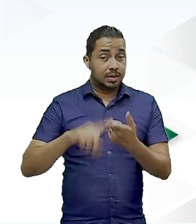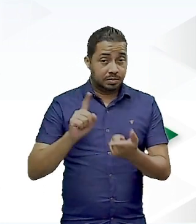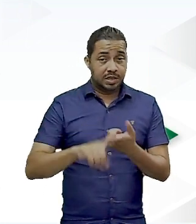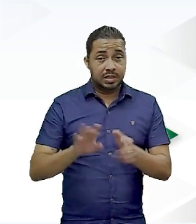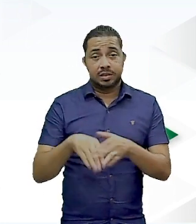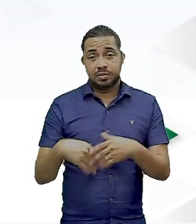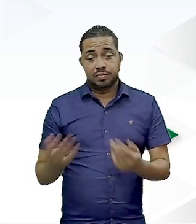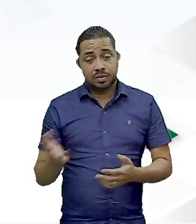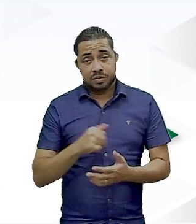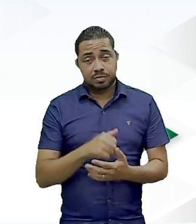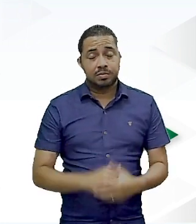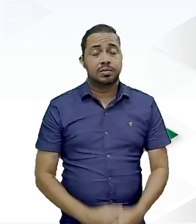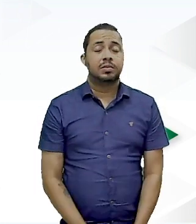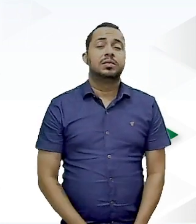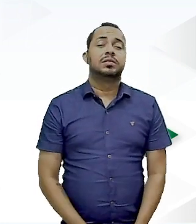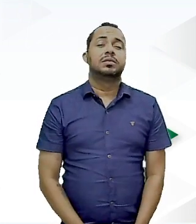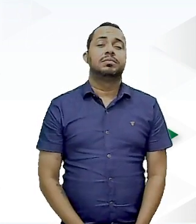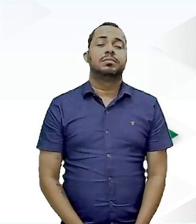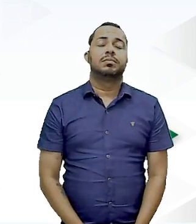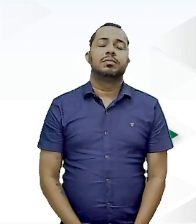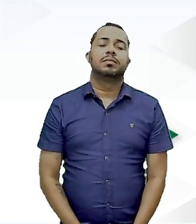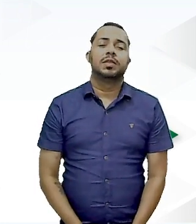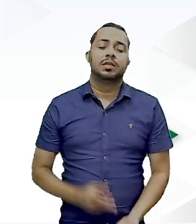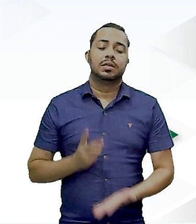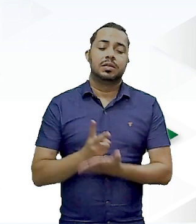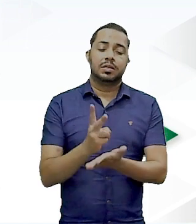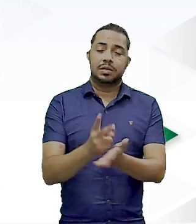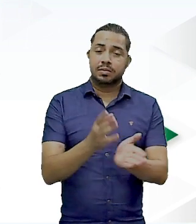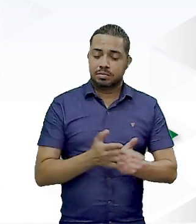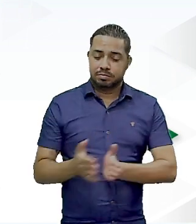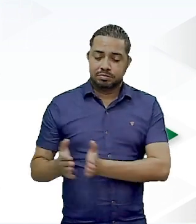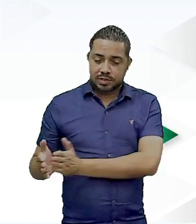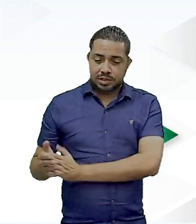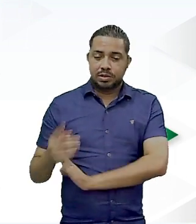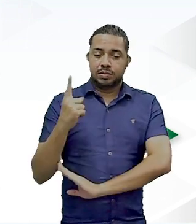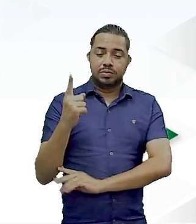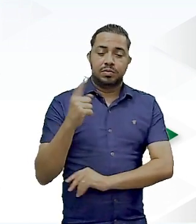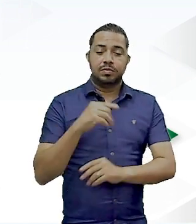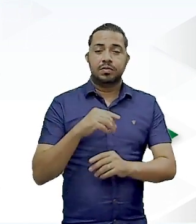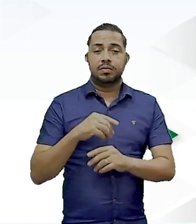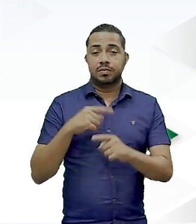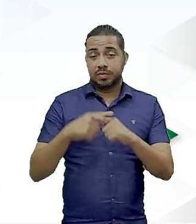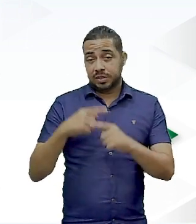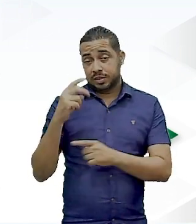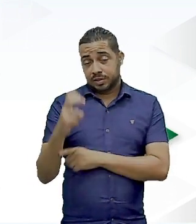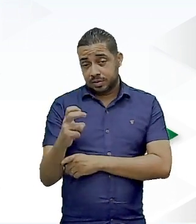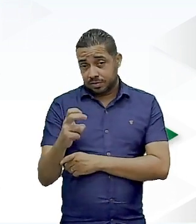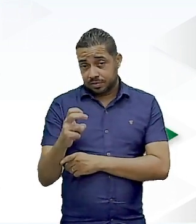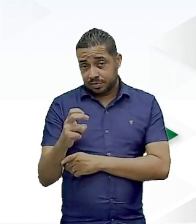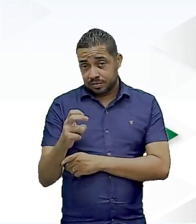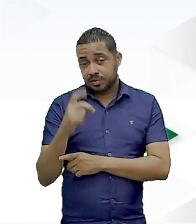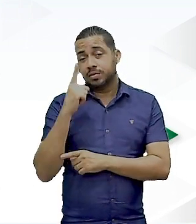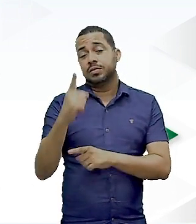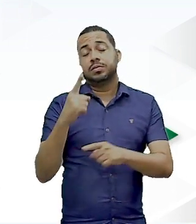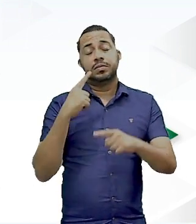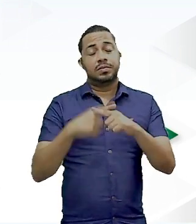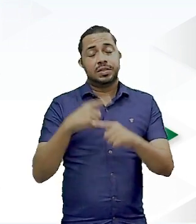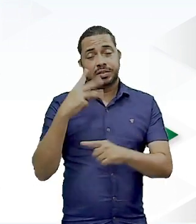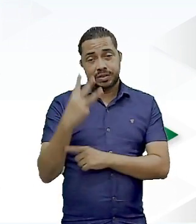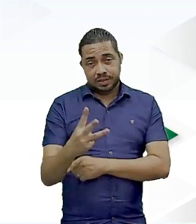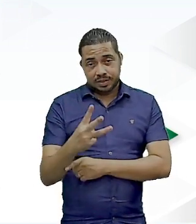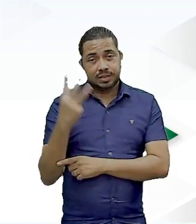vamos lá comigo? Vamos. Ó, seguindo a sequência, 1 vezes 5 dá... Não, é 1 vezes 3